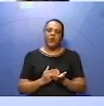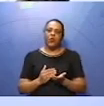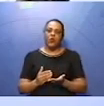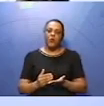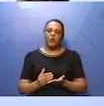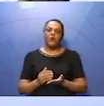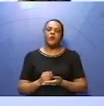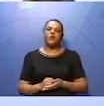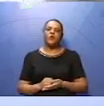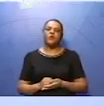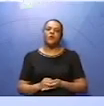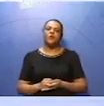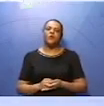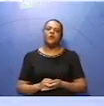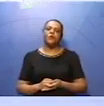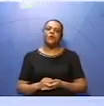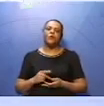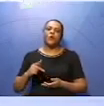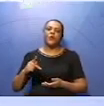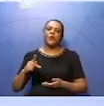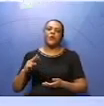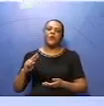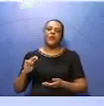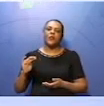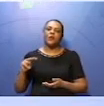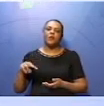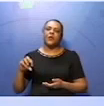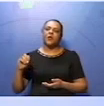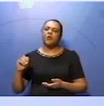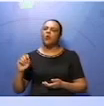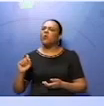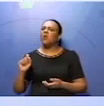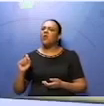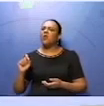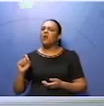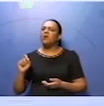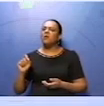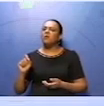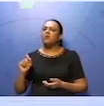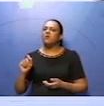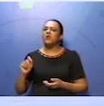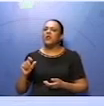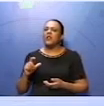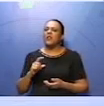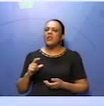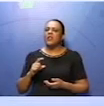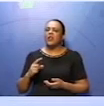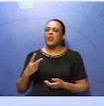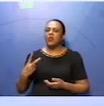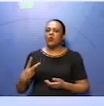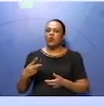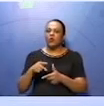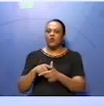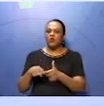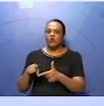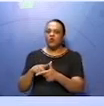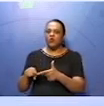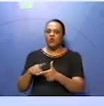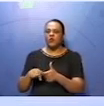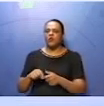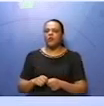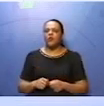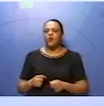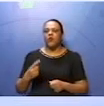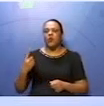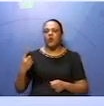primos, certo? Ué, mas o que é número primo? Número primo é que só tem dois divisores, que é o